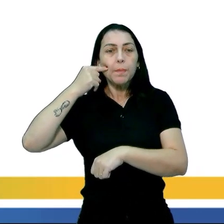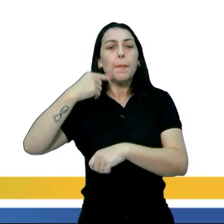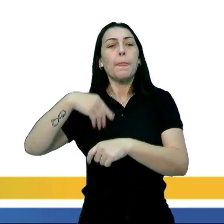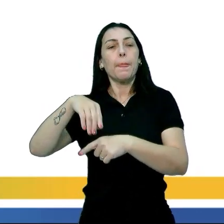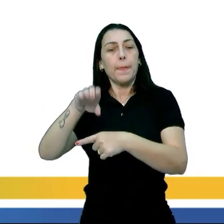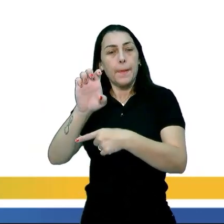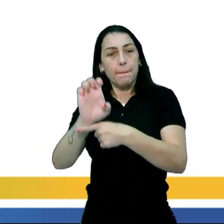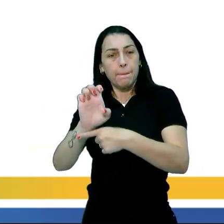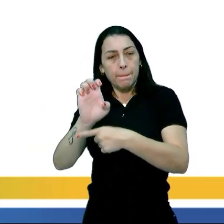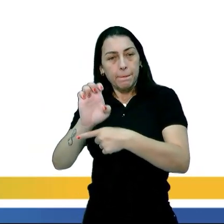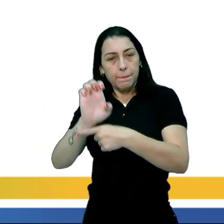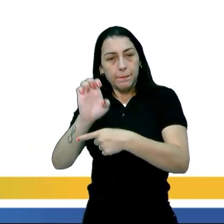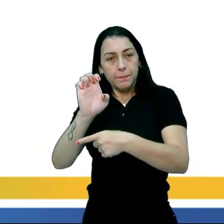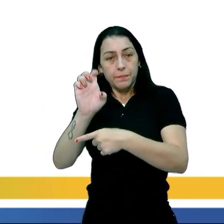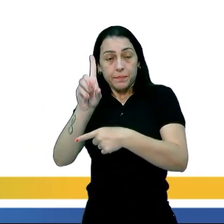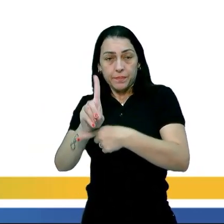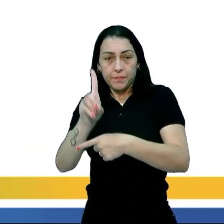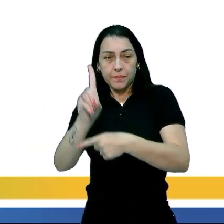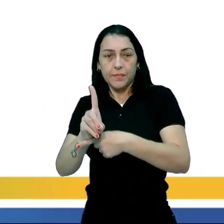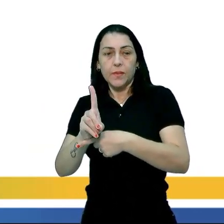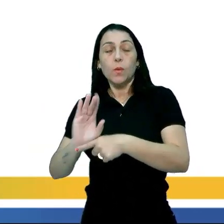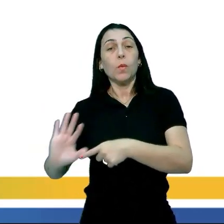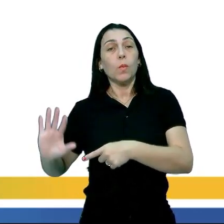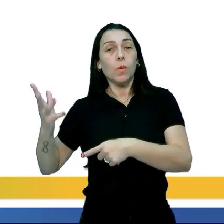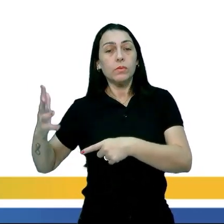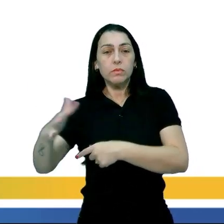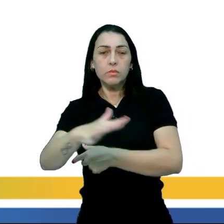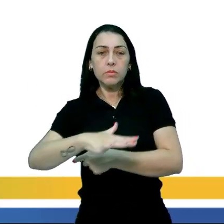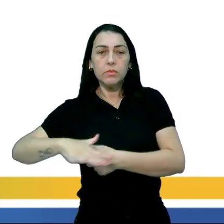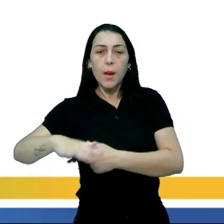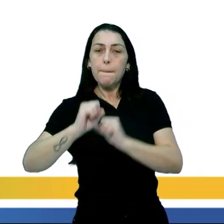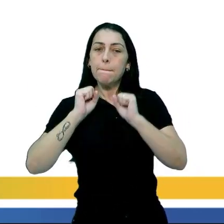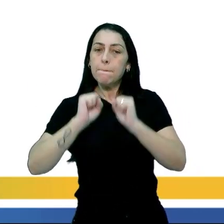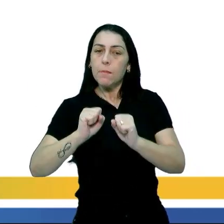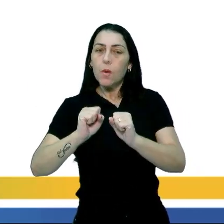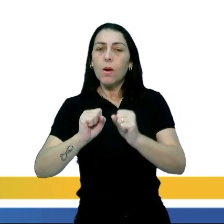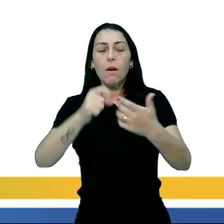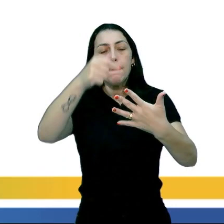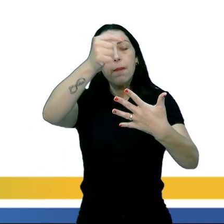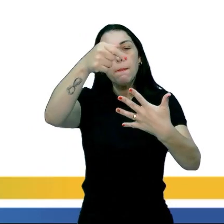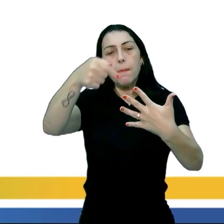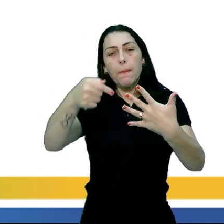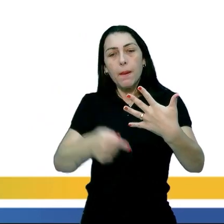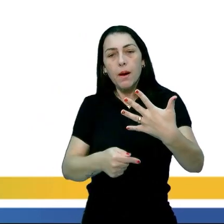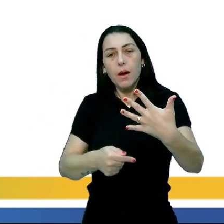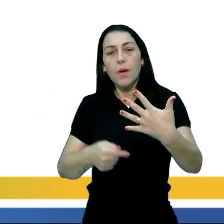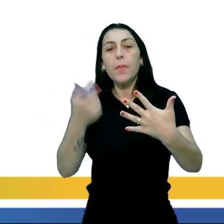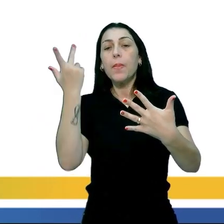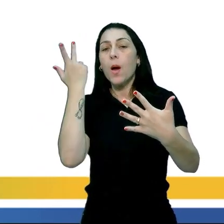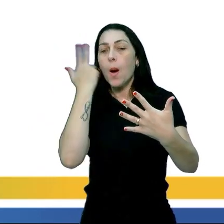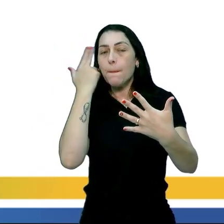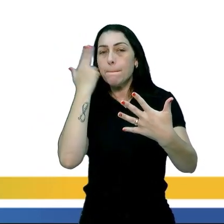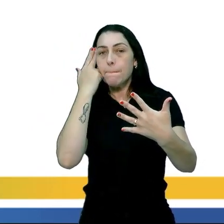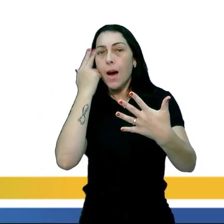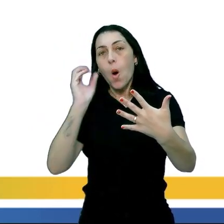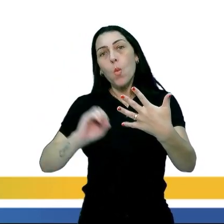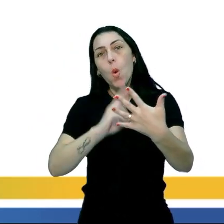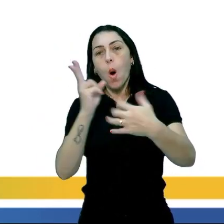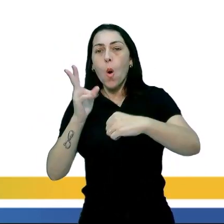Durkheim. Letra D. Um fato social pode ser classificado como normal